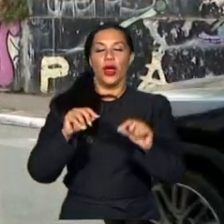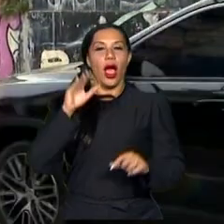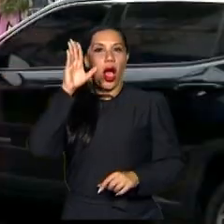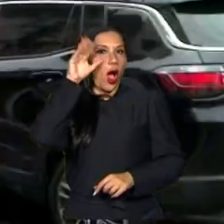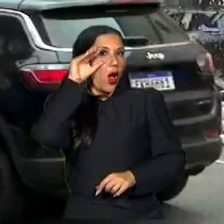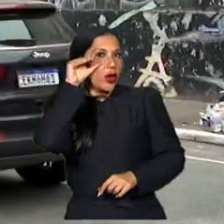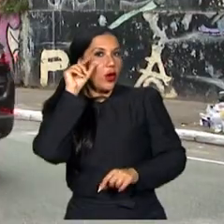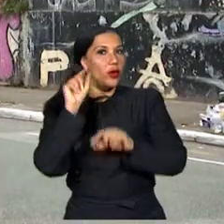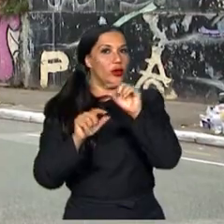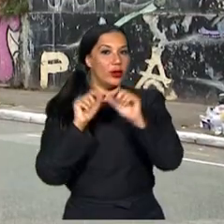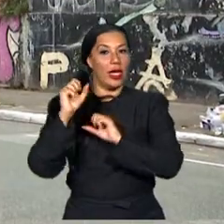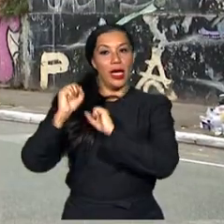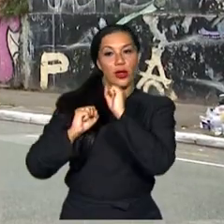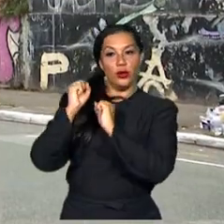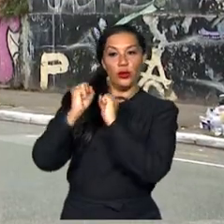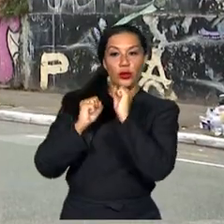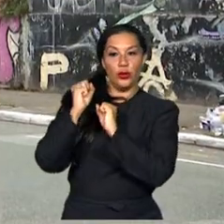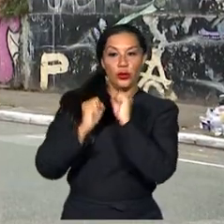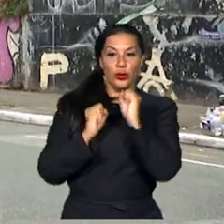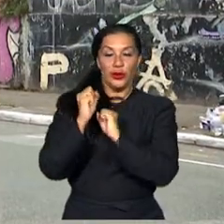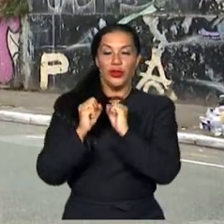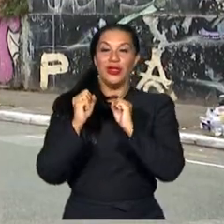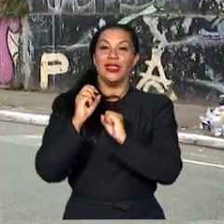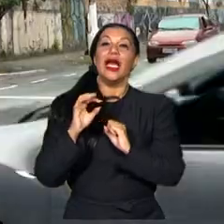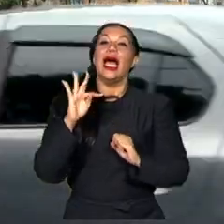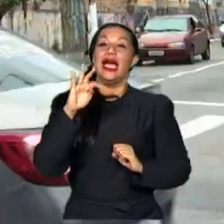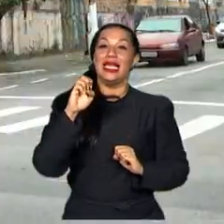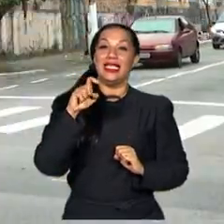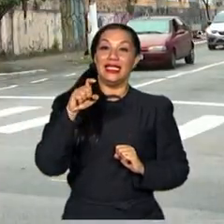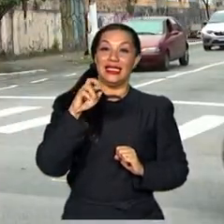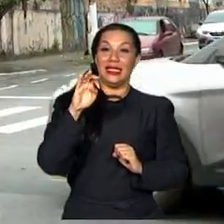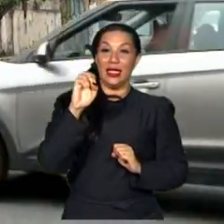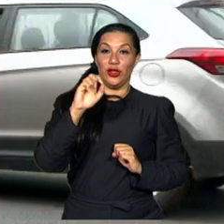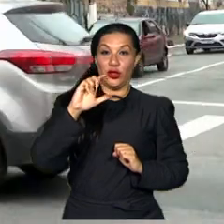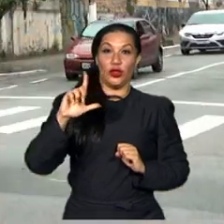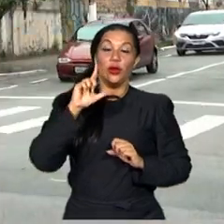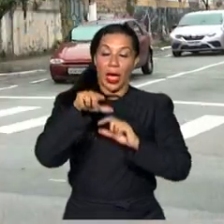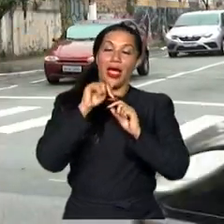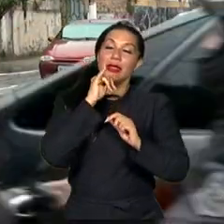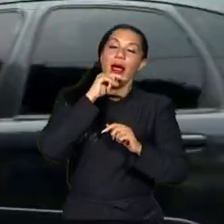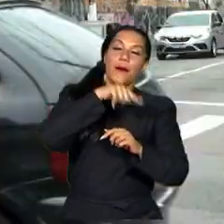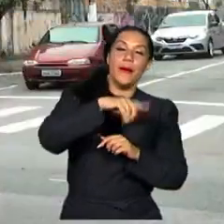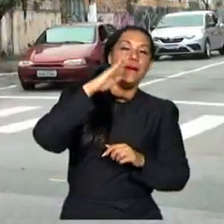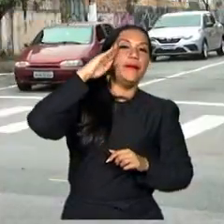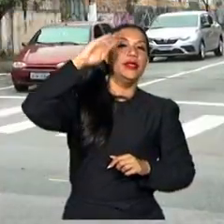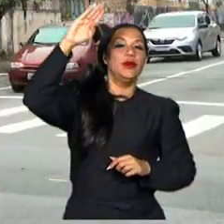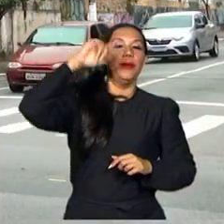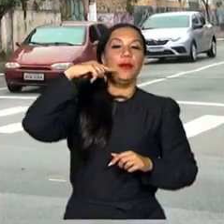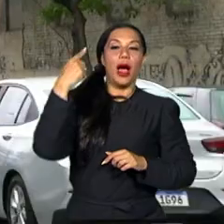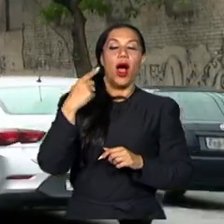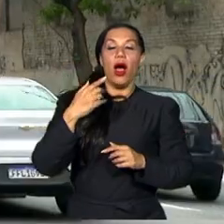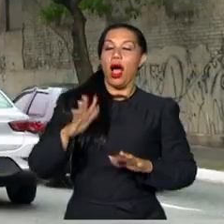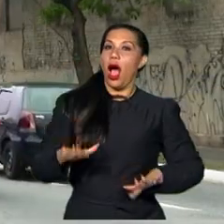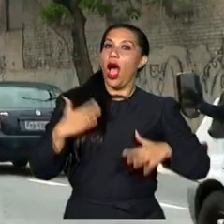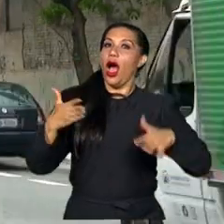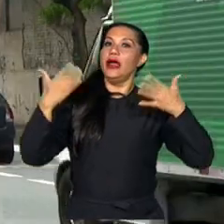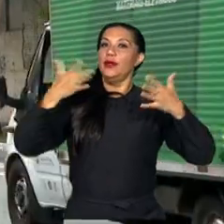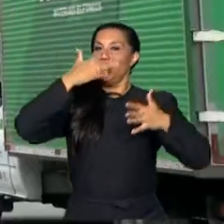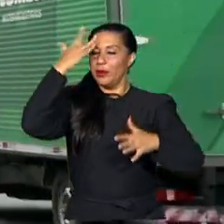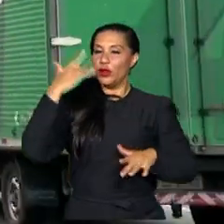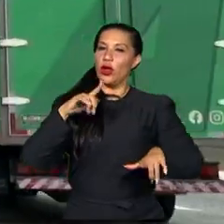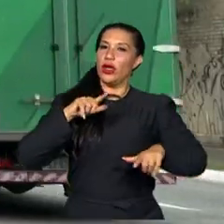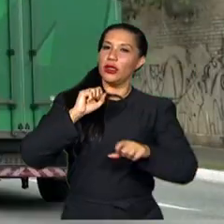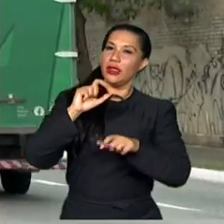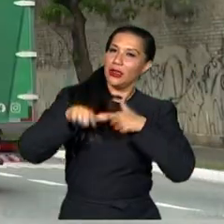curioso. Uma das indústrias têxteis do bairro da Moca, o Cotonifício Crespi, para elevar o ânimo de seus